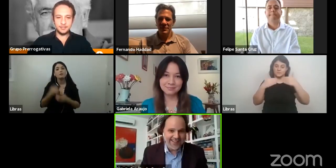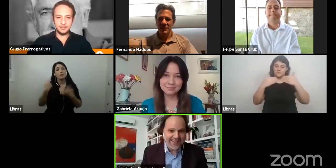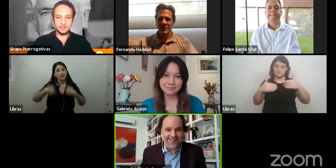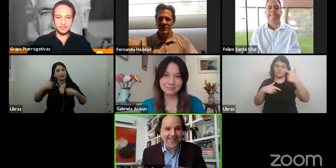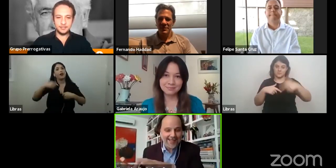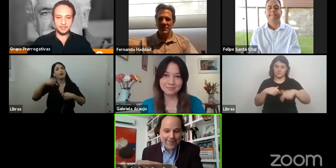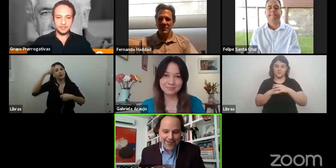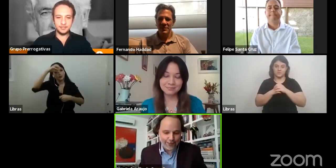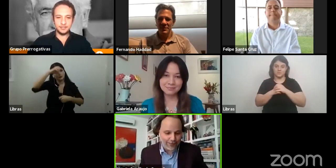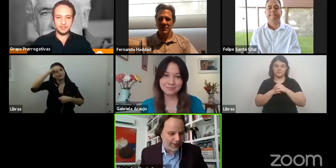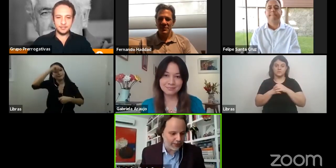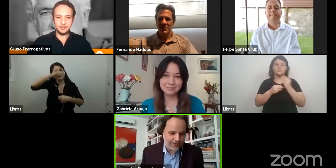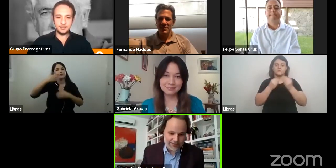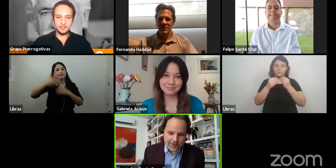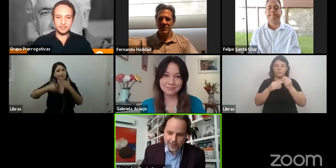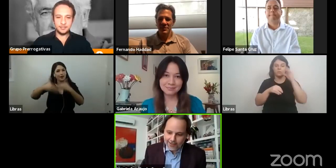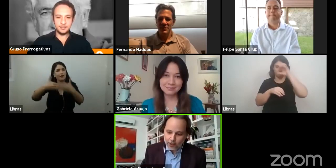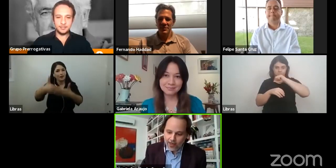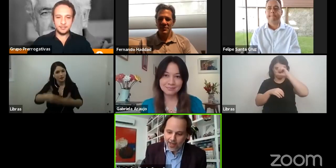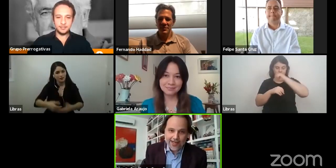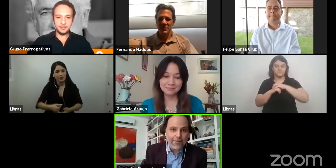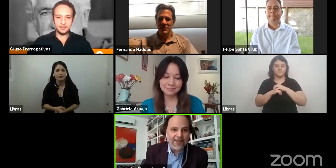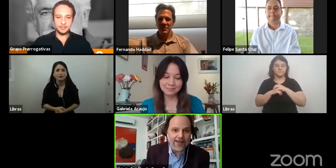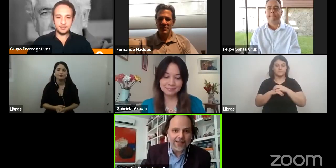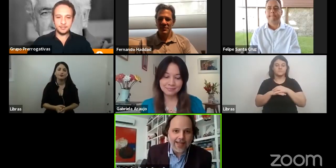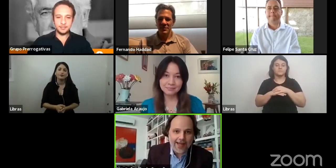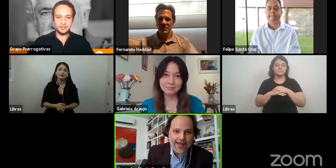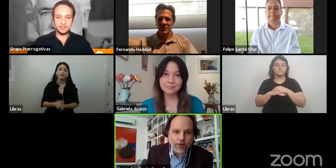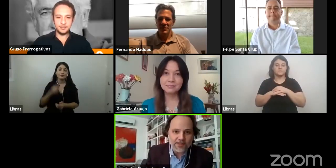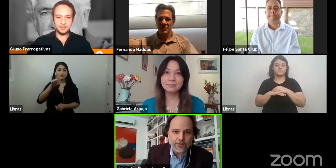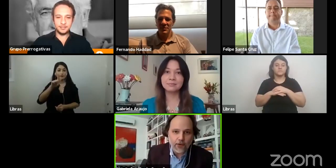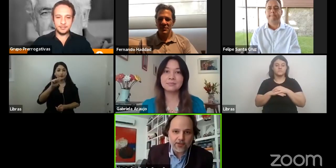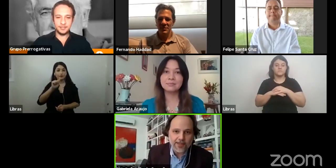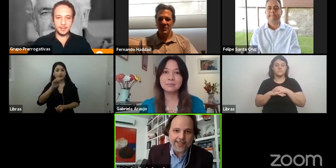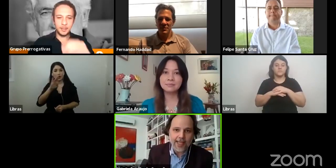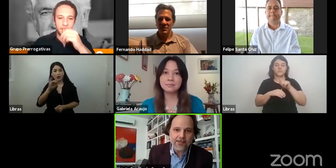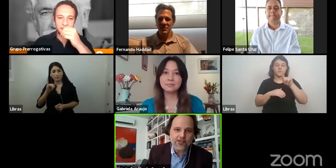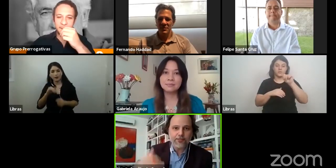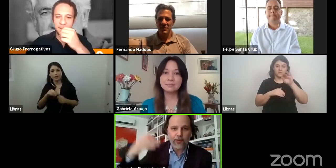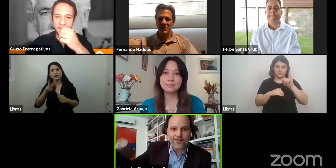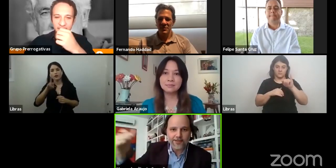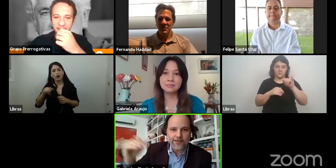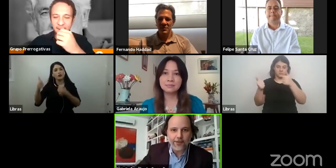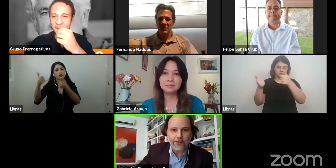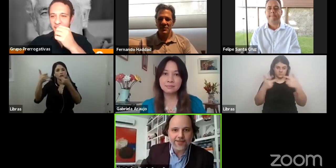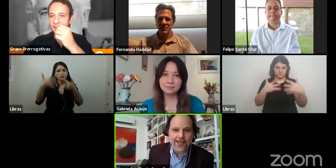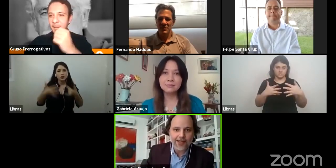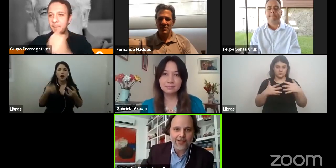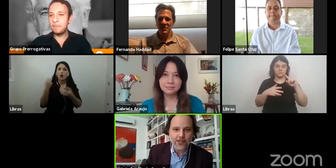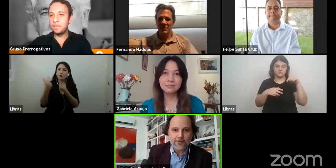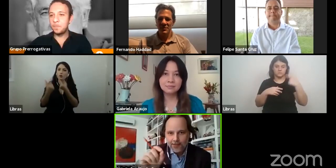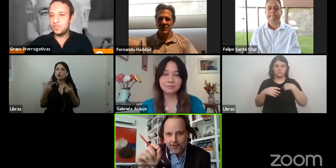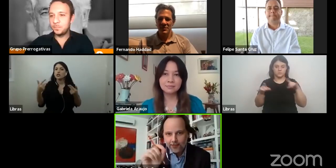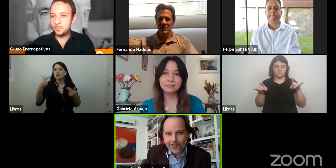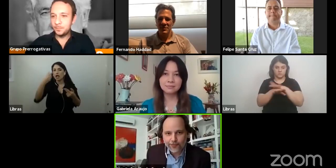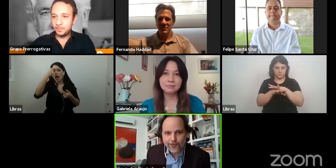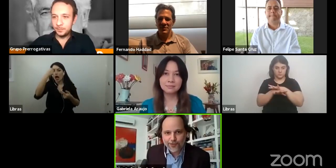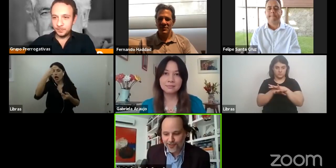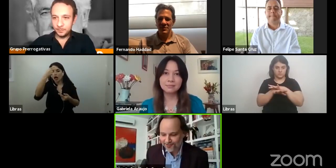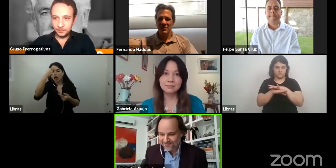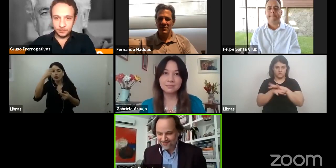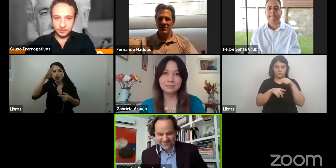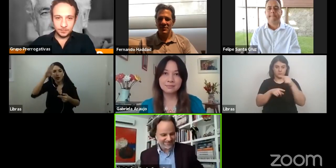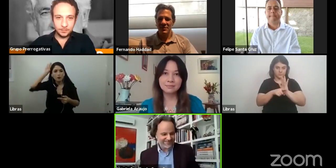muito, né? Nesse letramento, inclusive. Então, a Gabi vai dar algumas informações acadêmicas, depois eu encerro e a gente